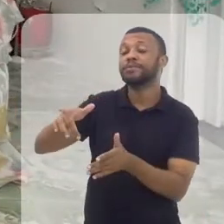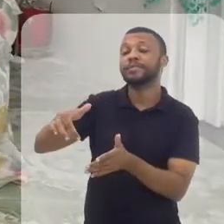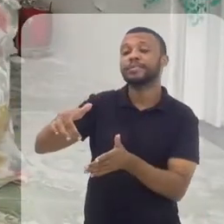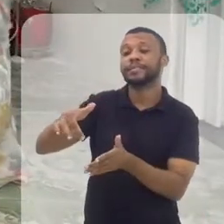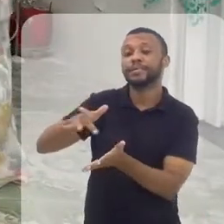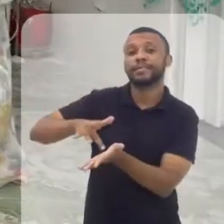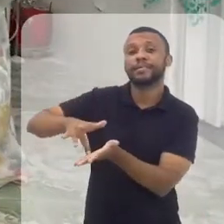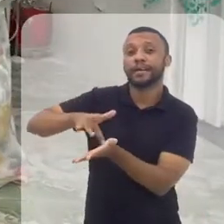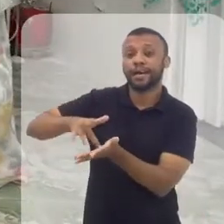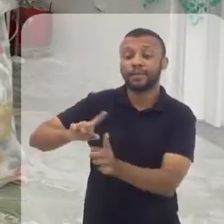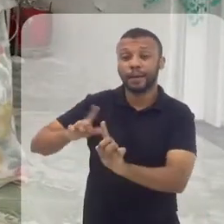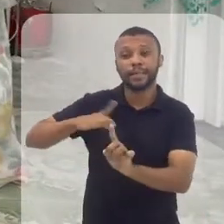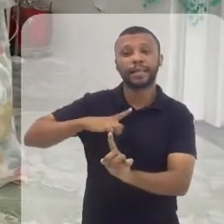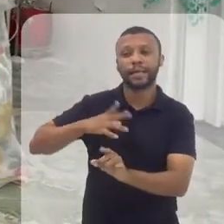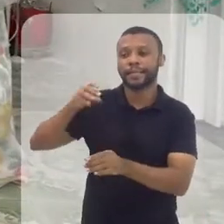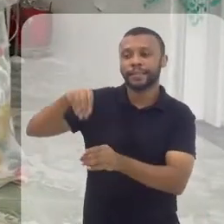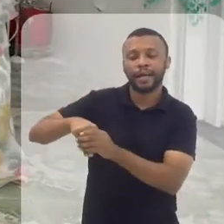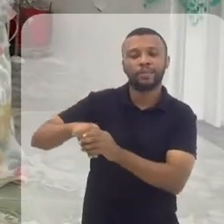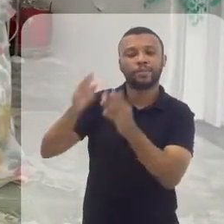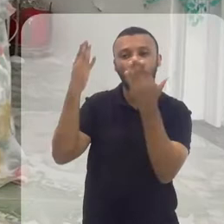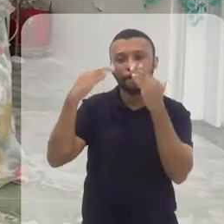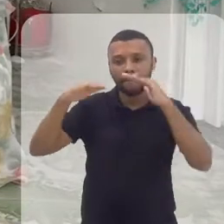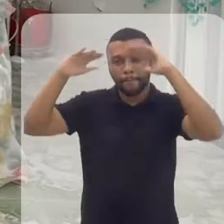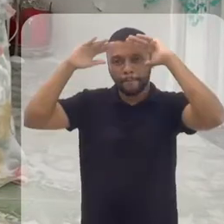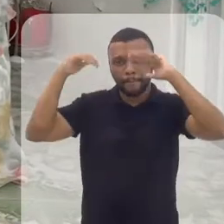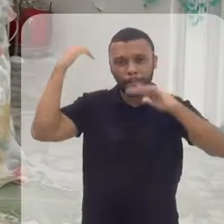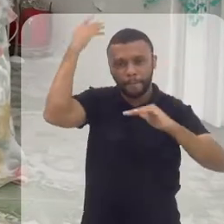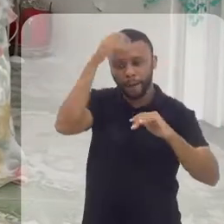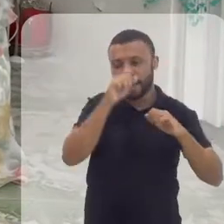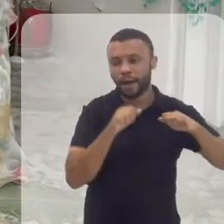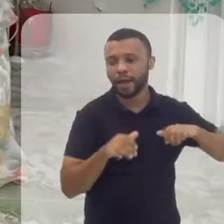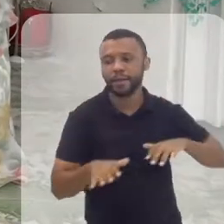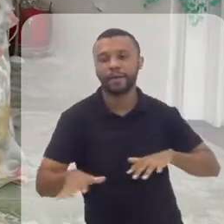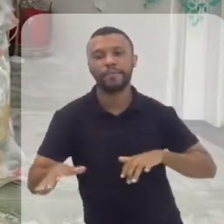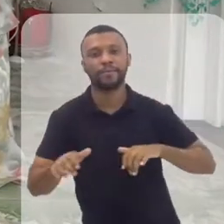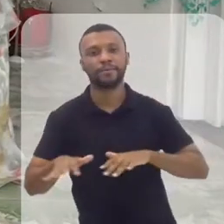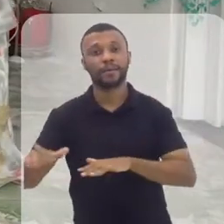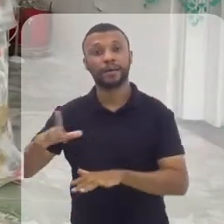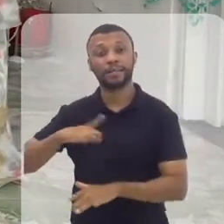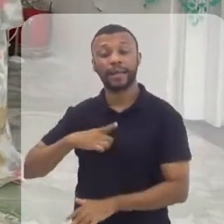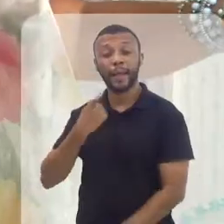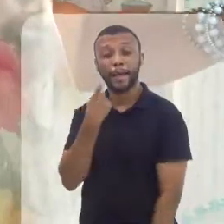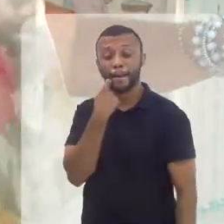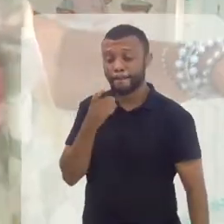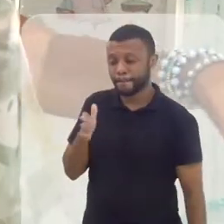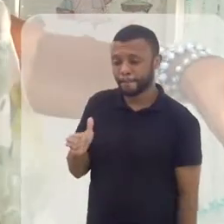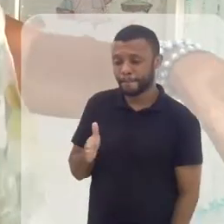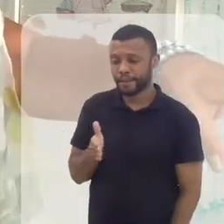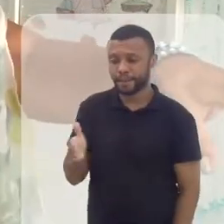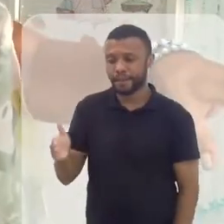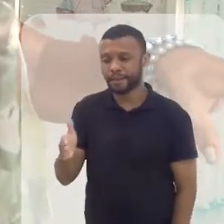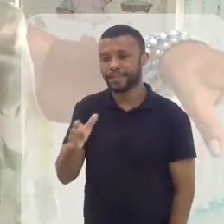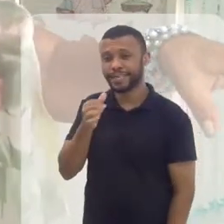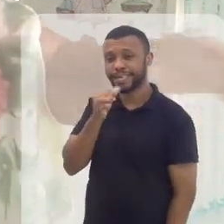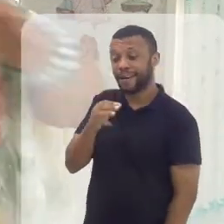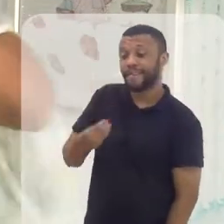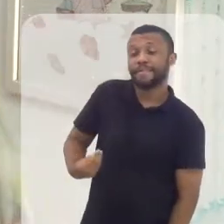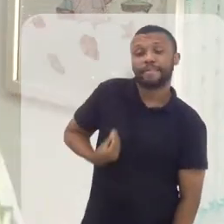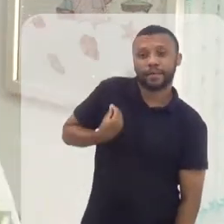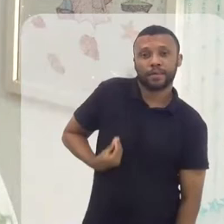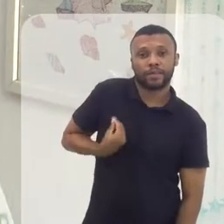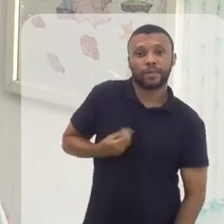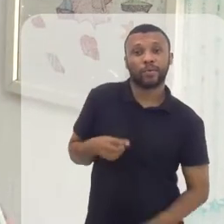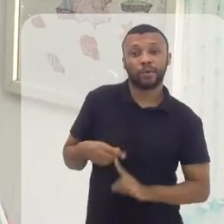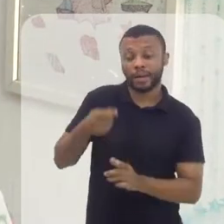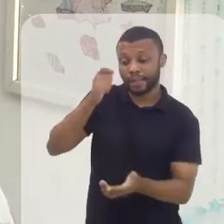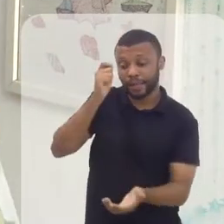Dos ciganos. Mas tem uma Iemanjá, que é o meu orixá. Entendi. Tá, então, e tem peixe vivo, né?